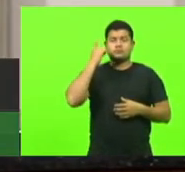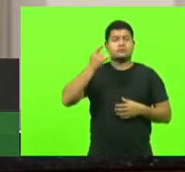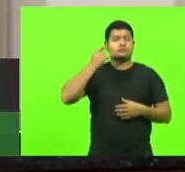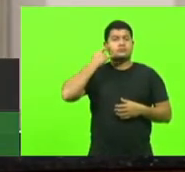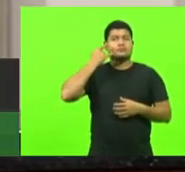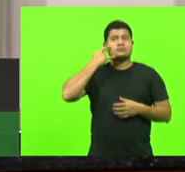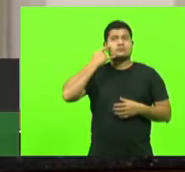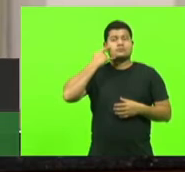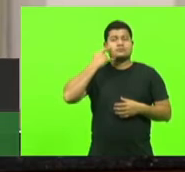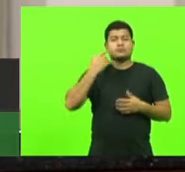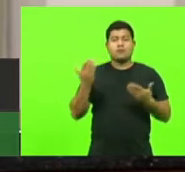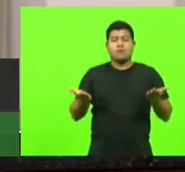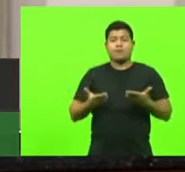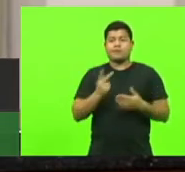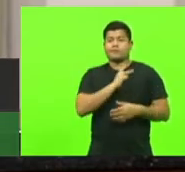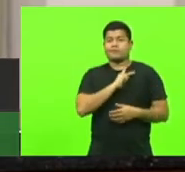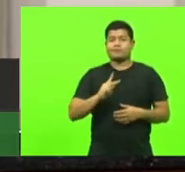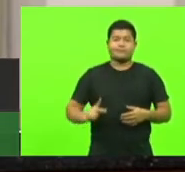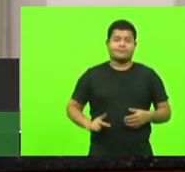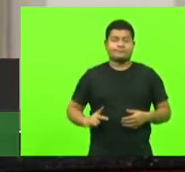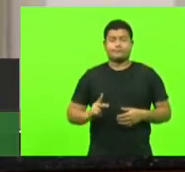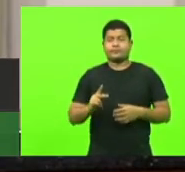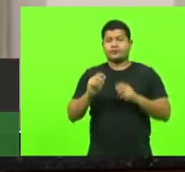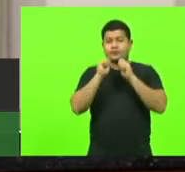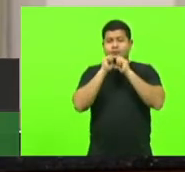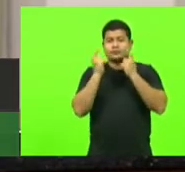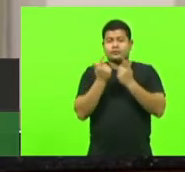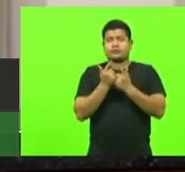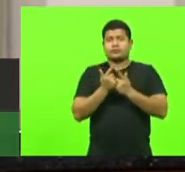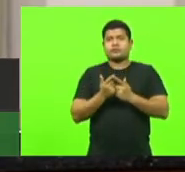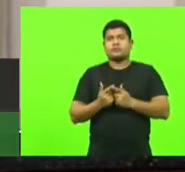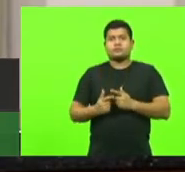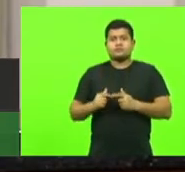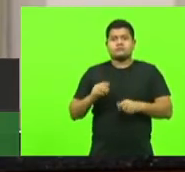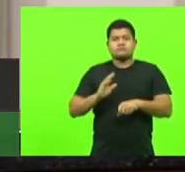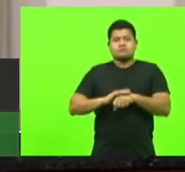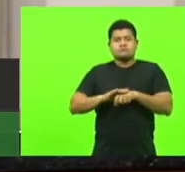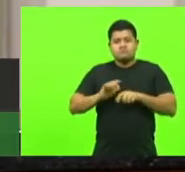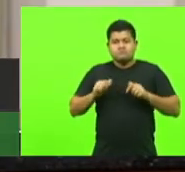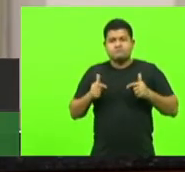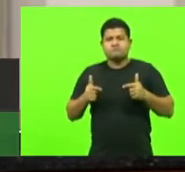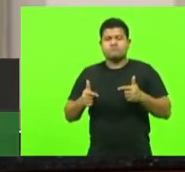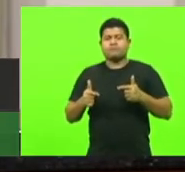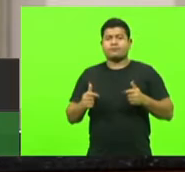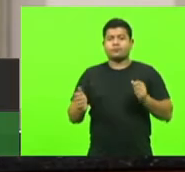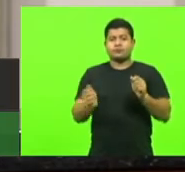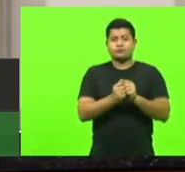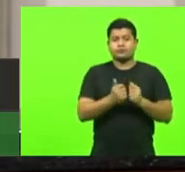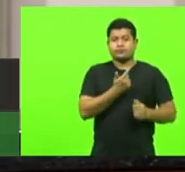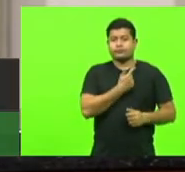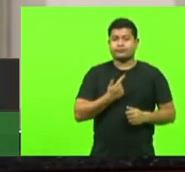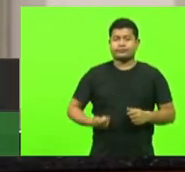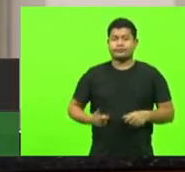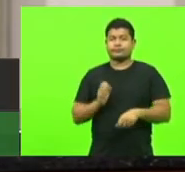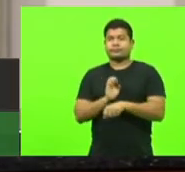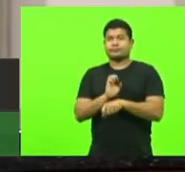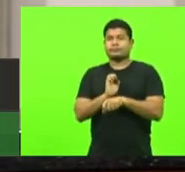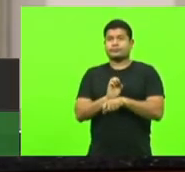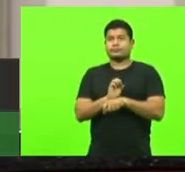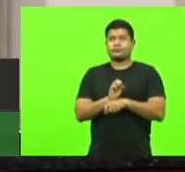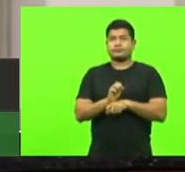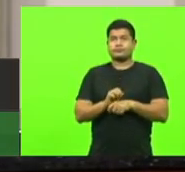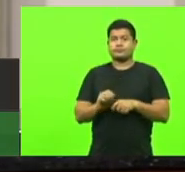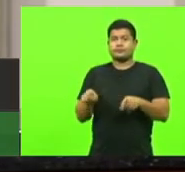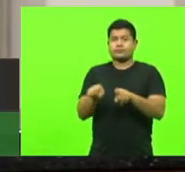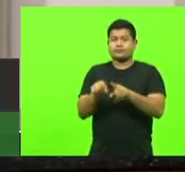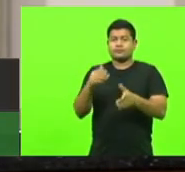Nadal, nosso presidente, teve ao tomar a dianteira e acompanhar o governo do Estado, acompanhar o secretário